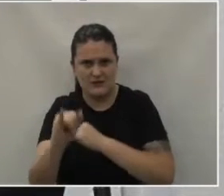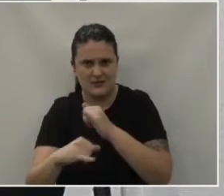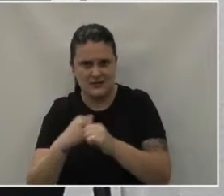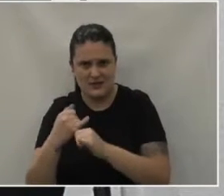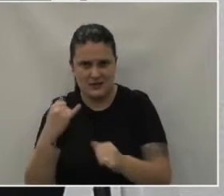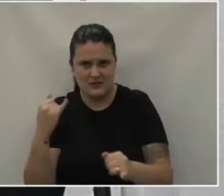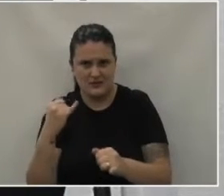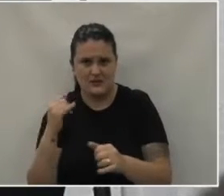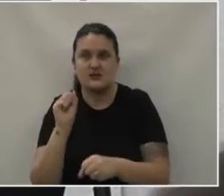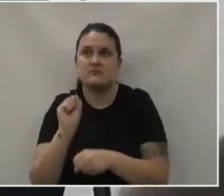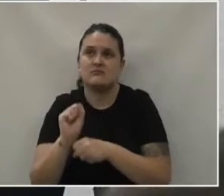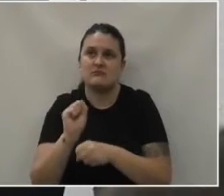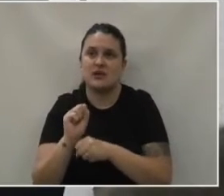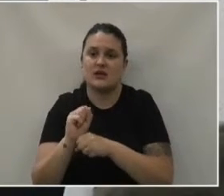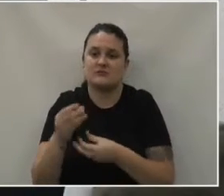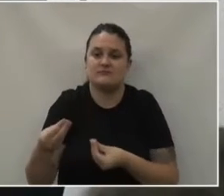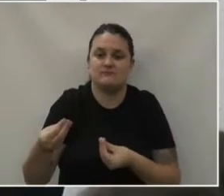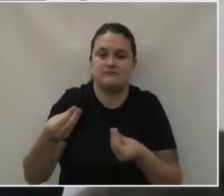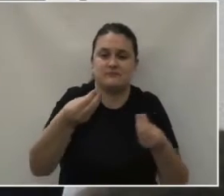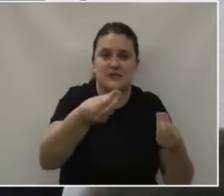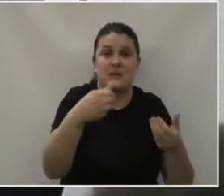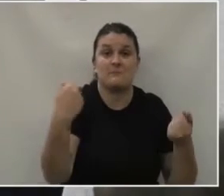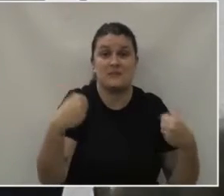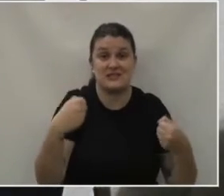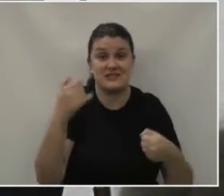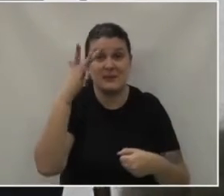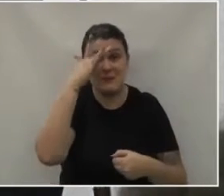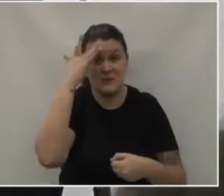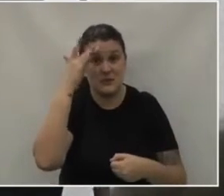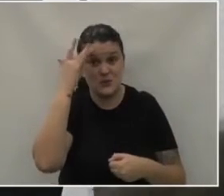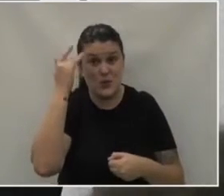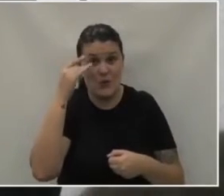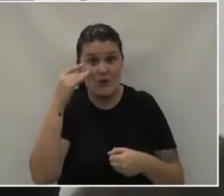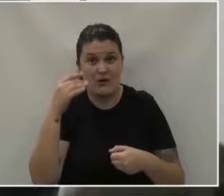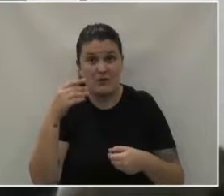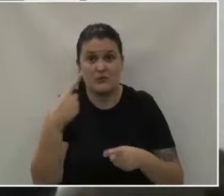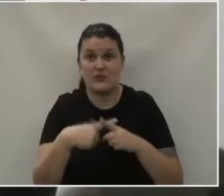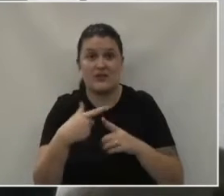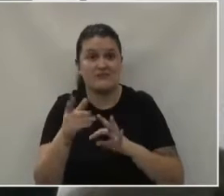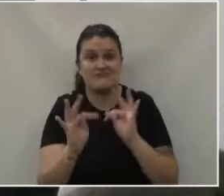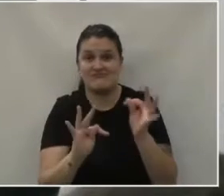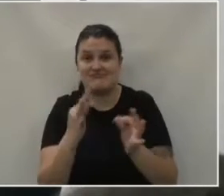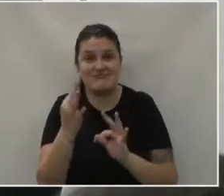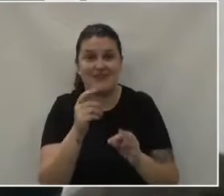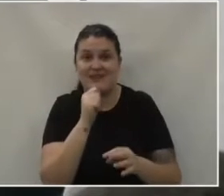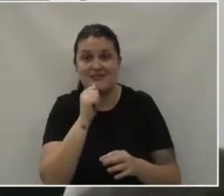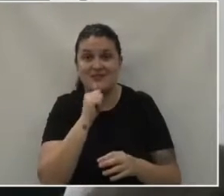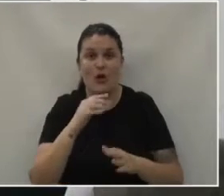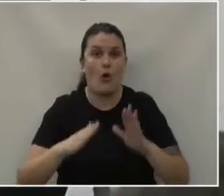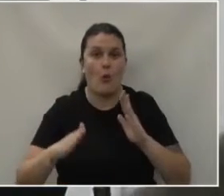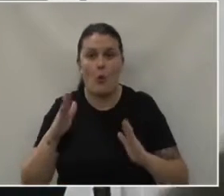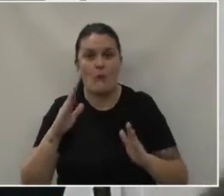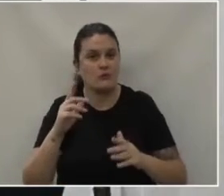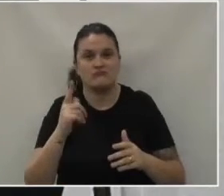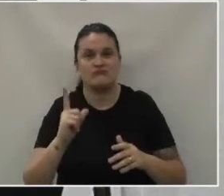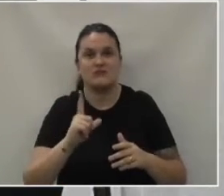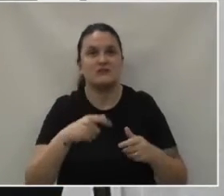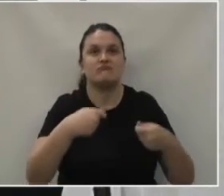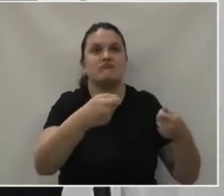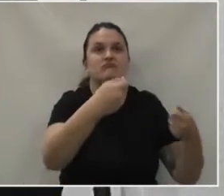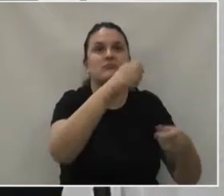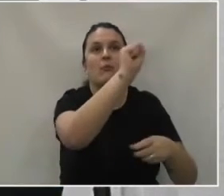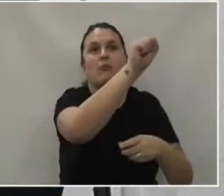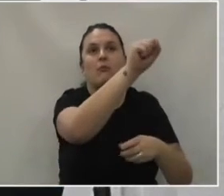necessitam de pessoal para a entrega. A tecnologia ainda não possibilitou que um robô faça a entrega porta a